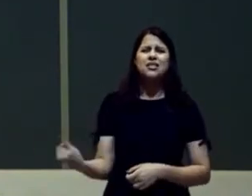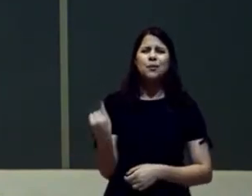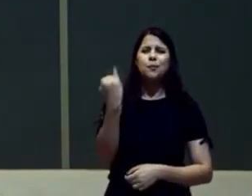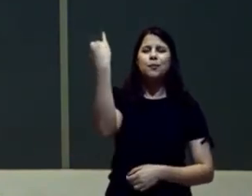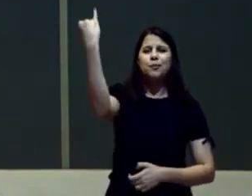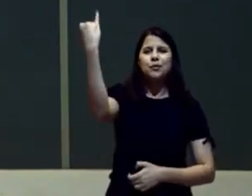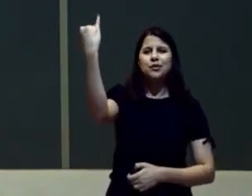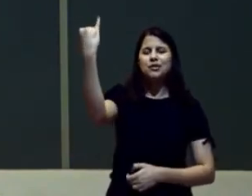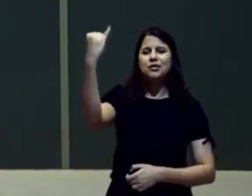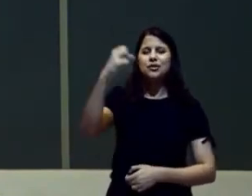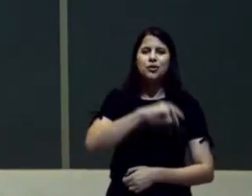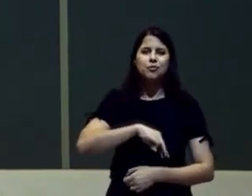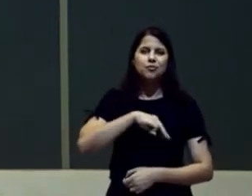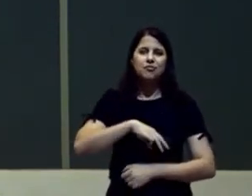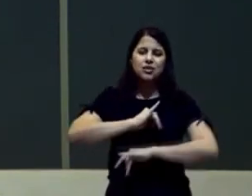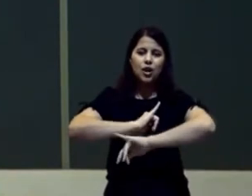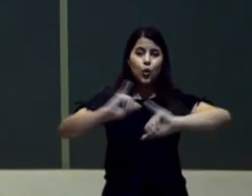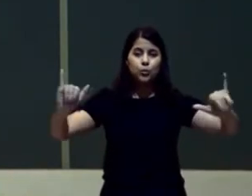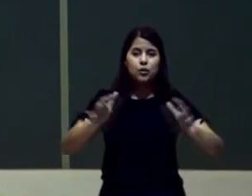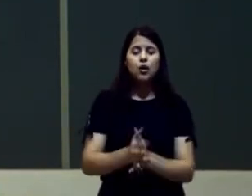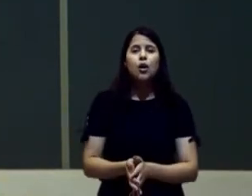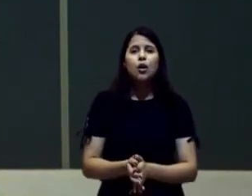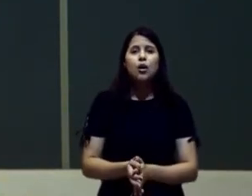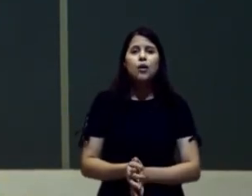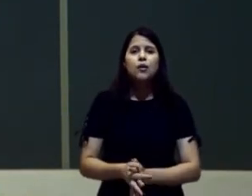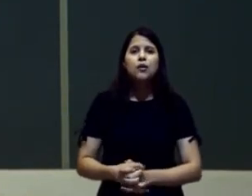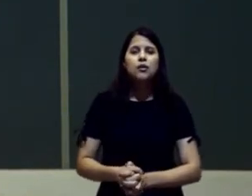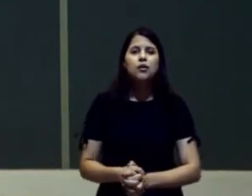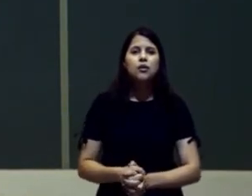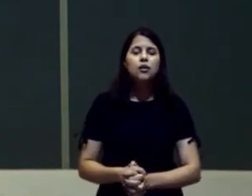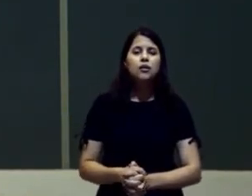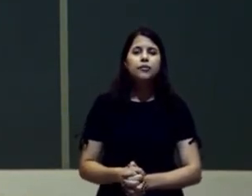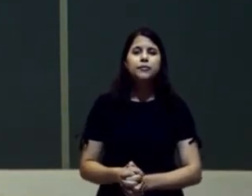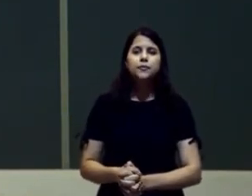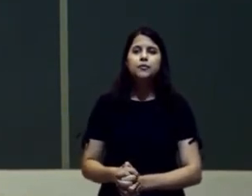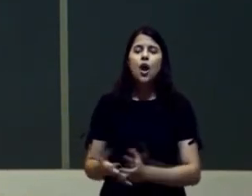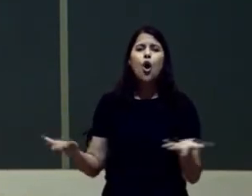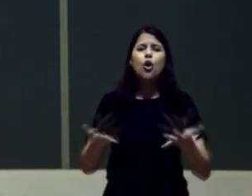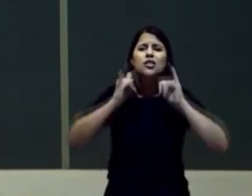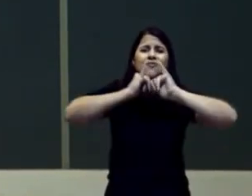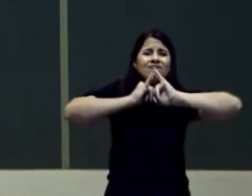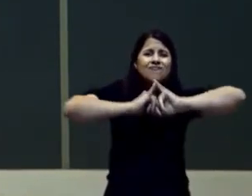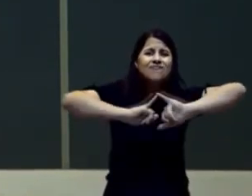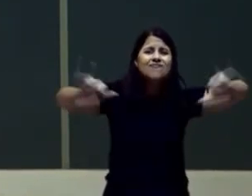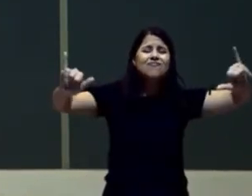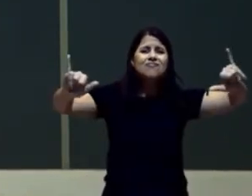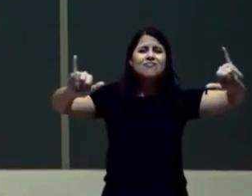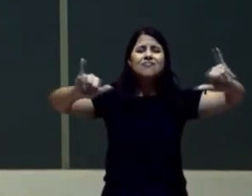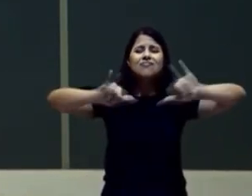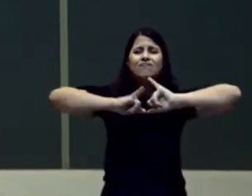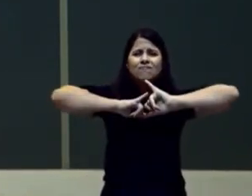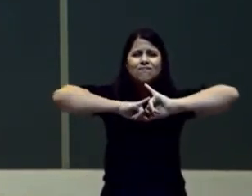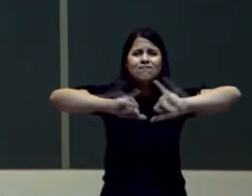Paulo. E o meu apelo nesta noite não é meu, o meu apelo nesta noite é o apelo de Paulo. Eu termino não eu apelando, mas